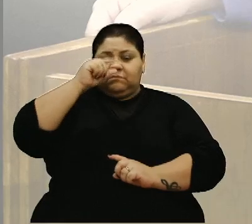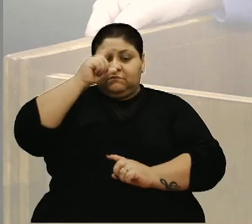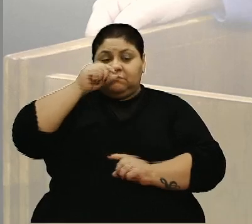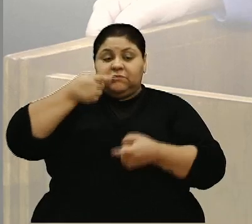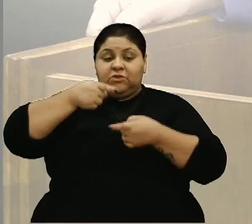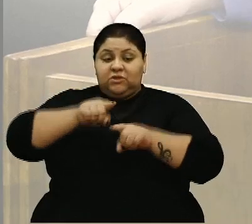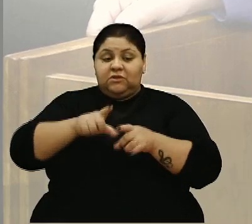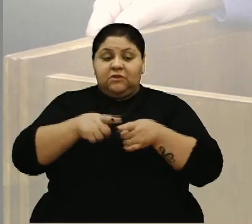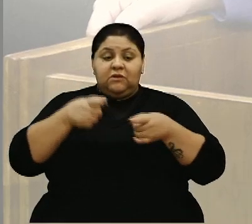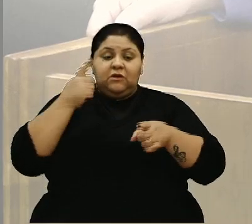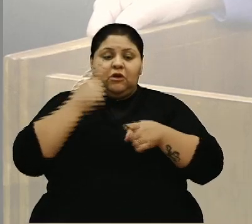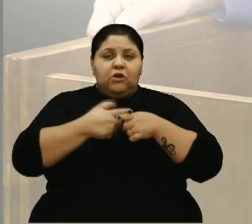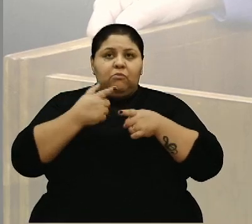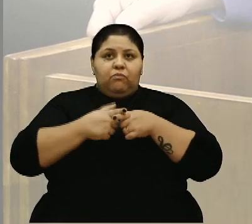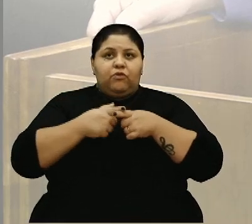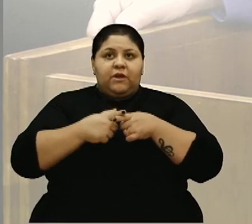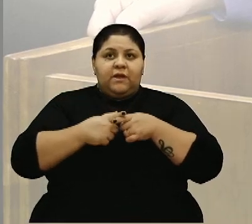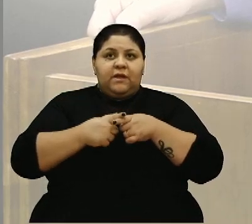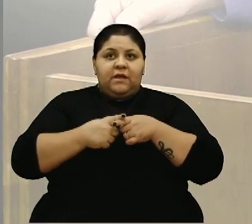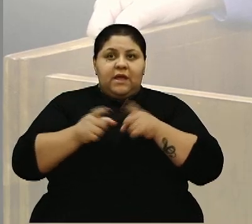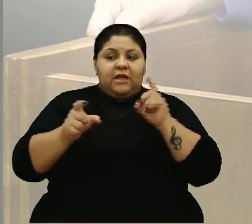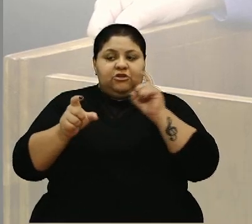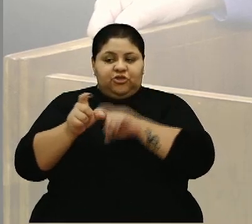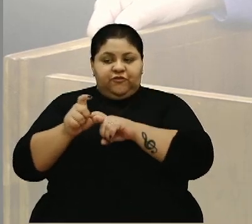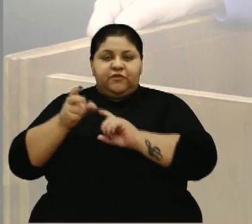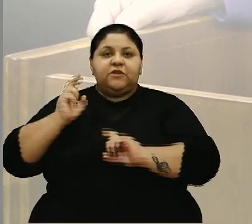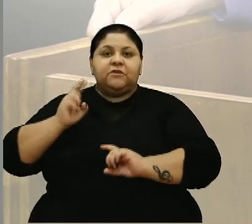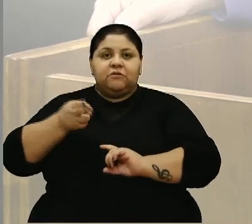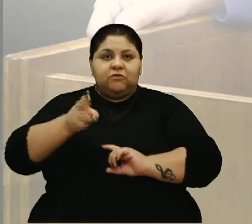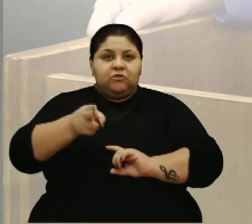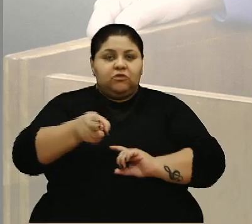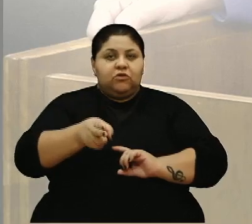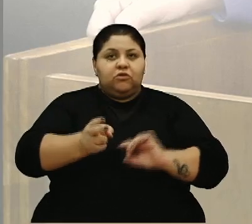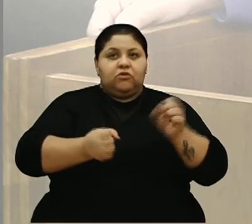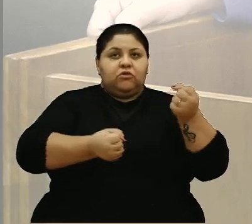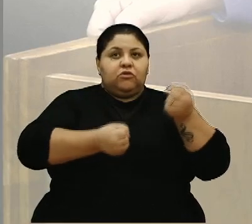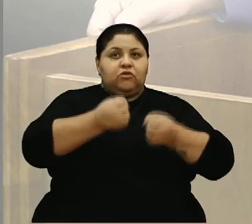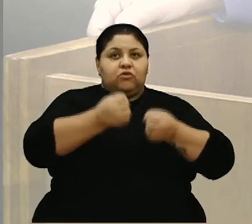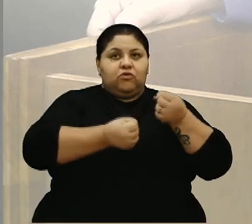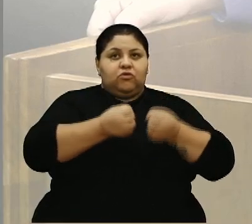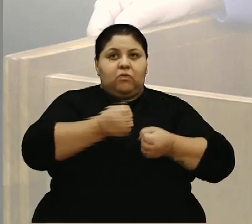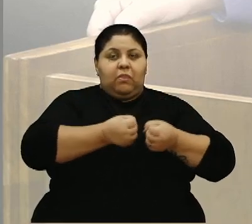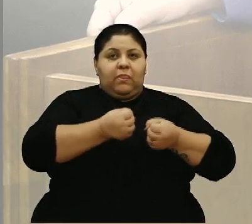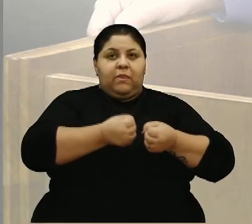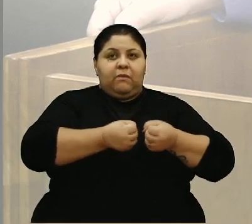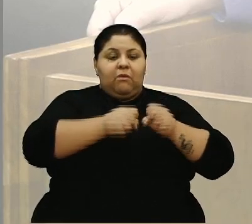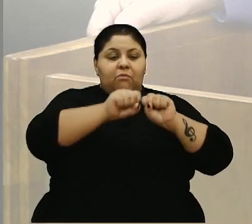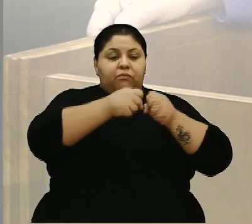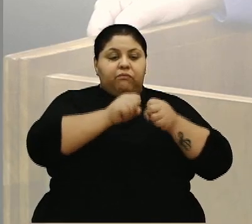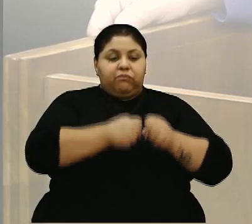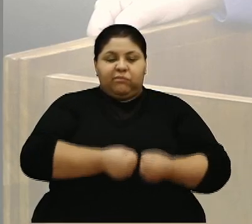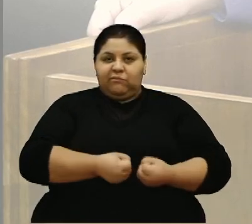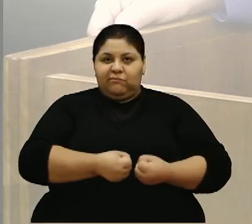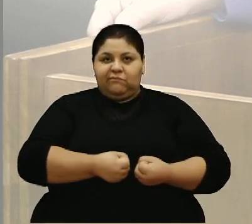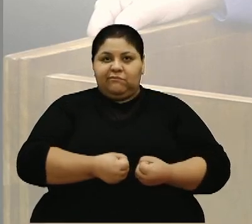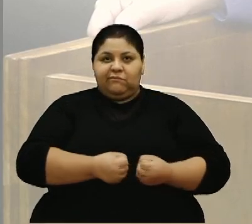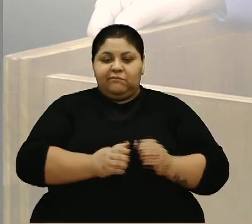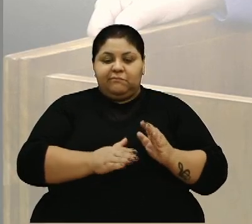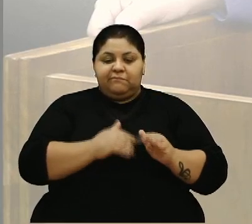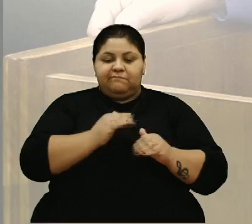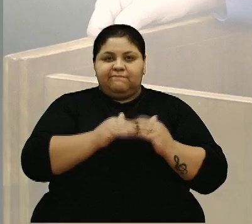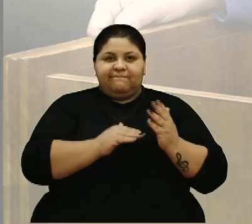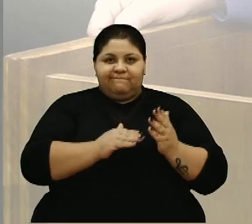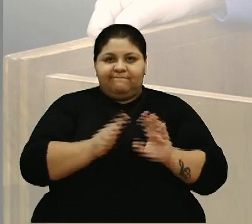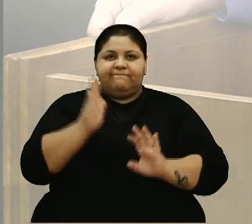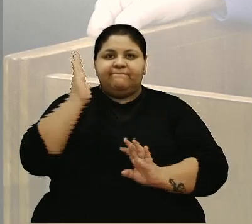grande porque as contas não param, porque os carros estão se depreciando a cada momento, porque sabemos o